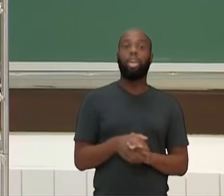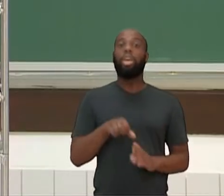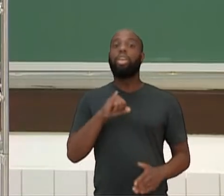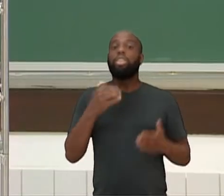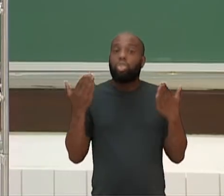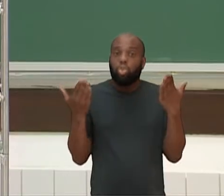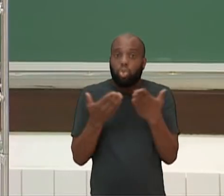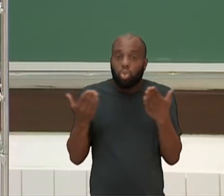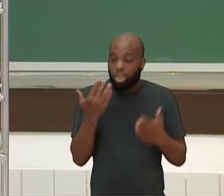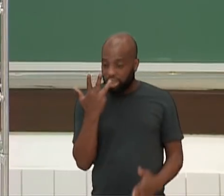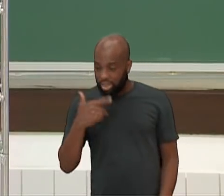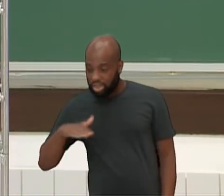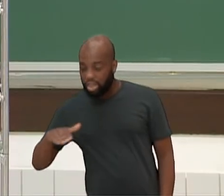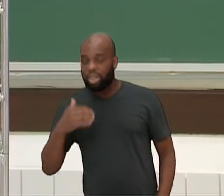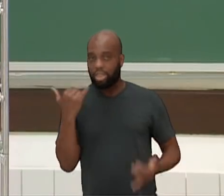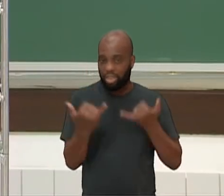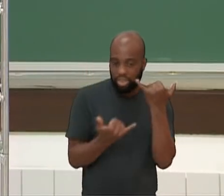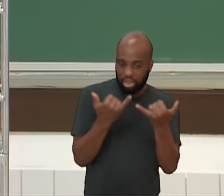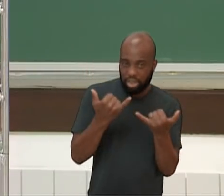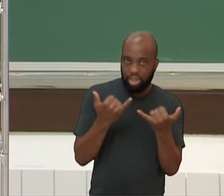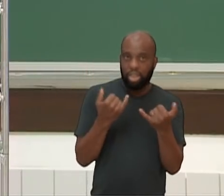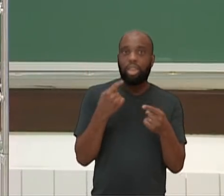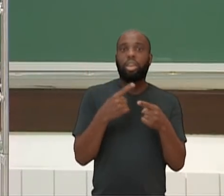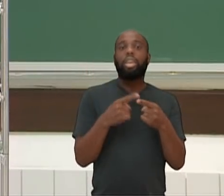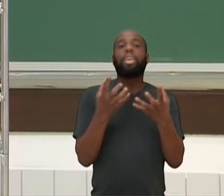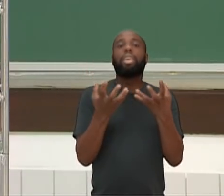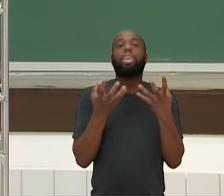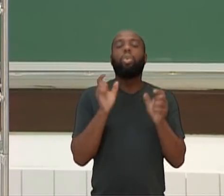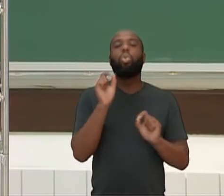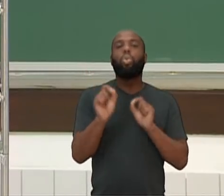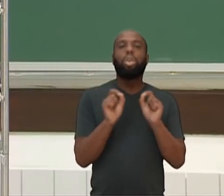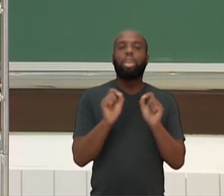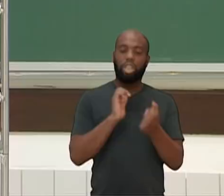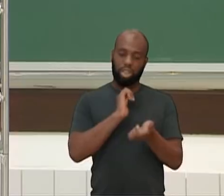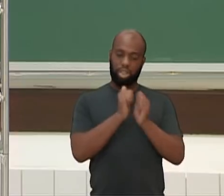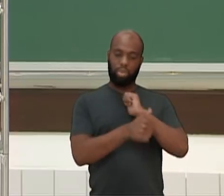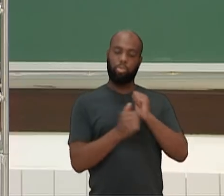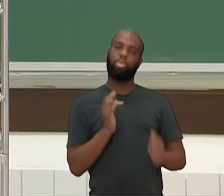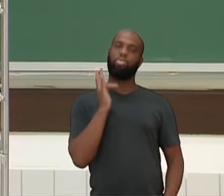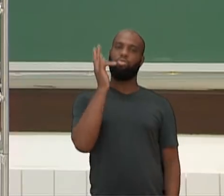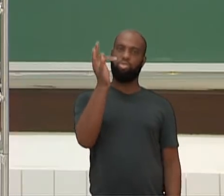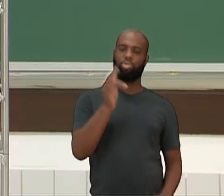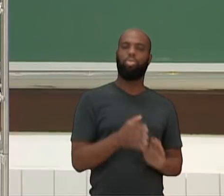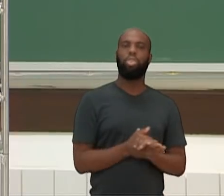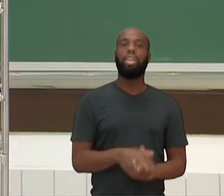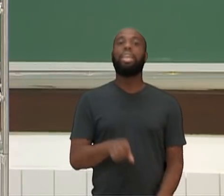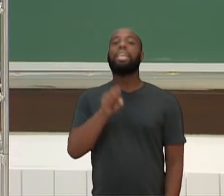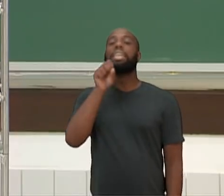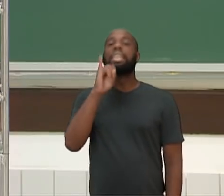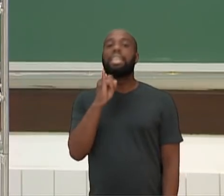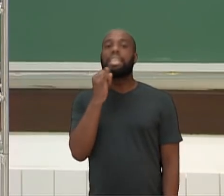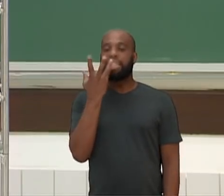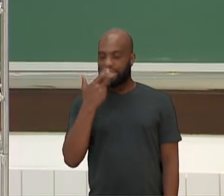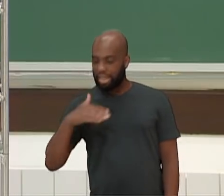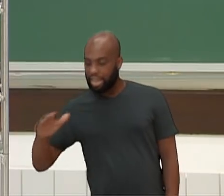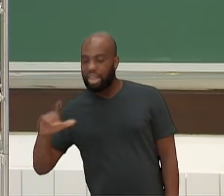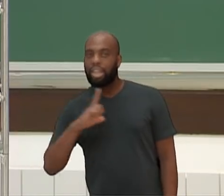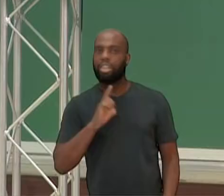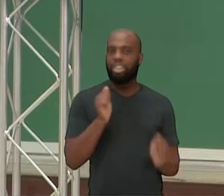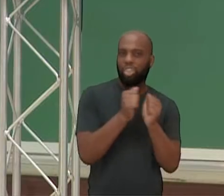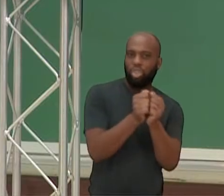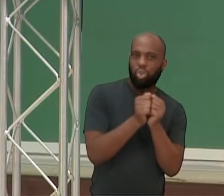hoje, ela está brincando para ganhar uma técnica para um esporte futuro, né? Se uma criança vai participar de um